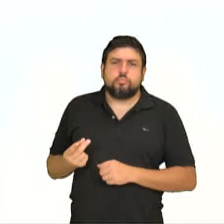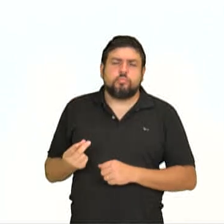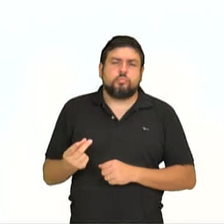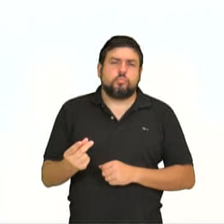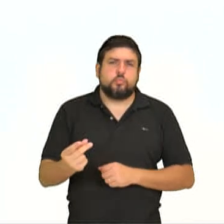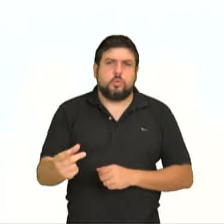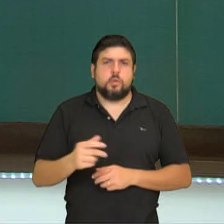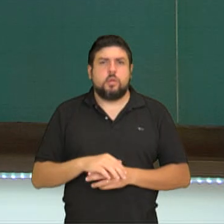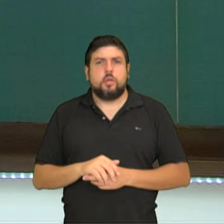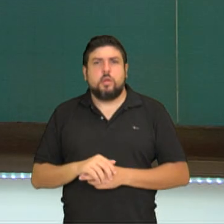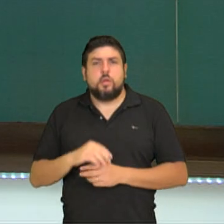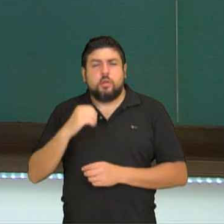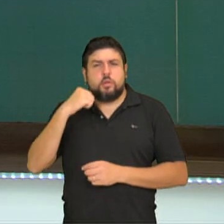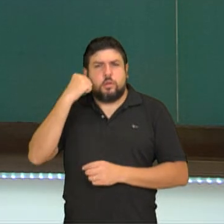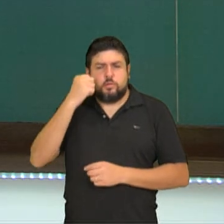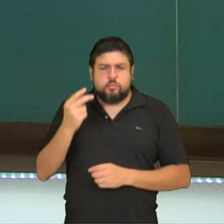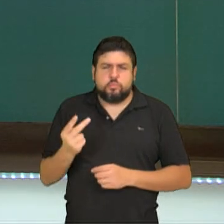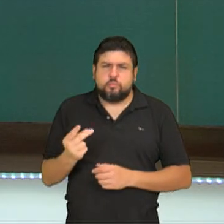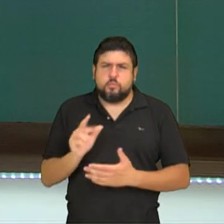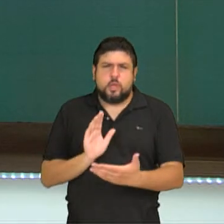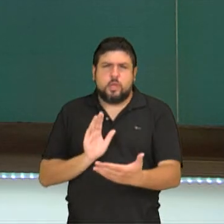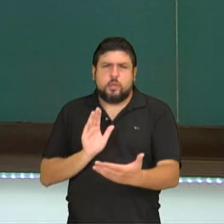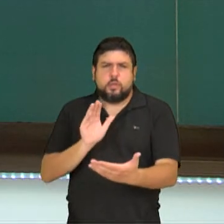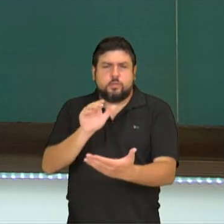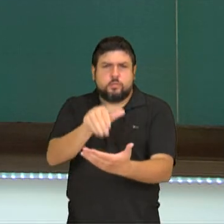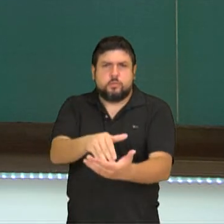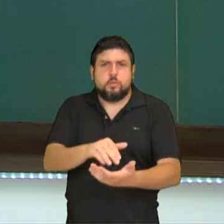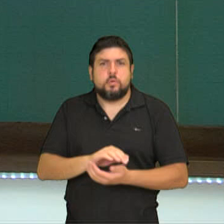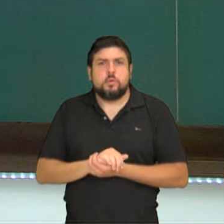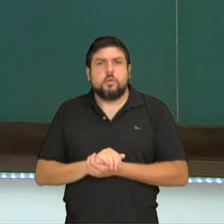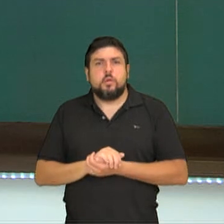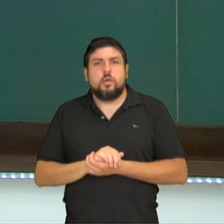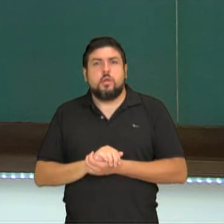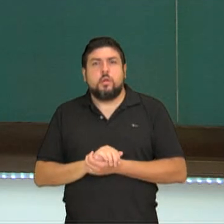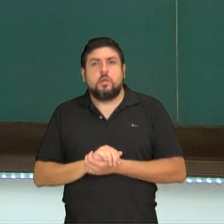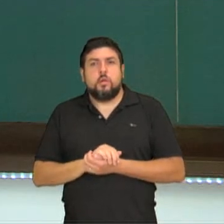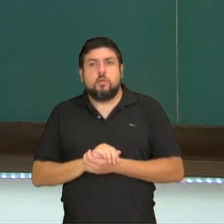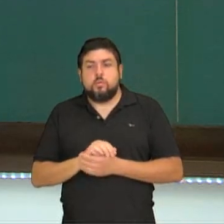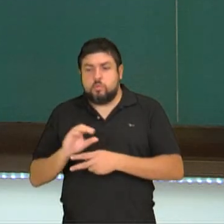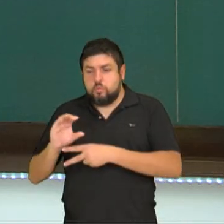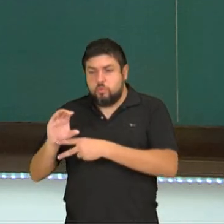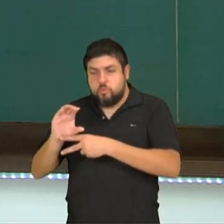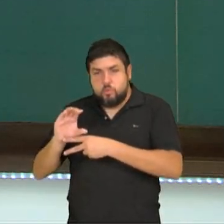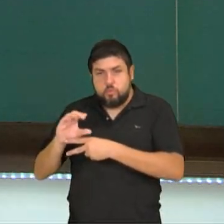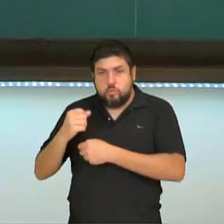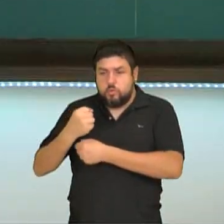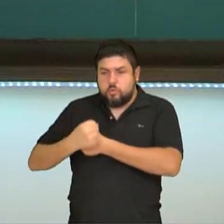senador, ele era para a vida inteira. E os cônsules, eles trocavam ano a ano.